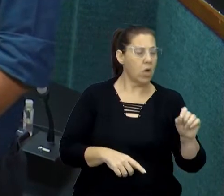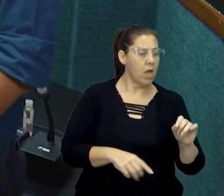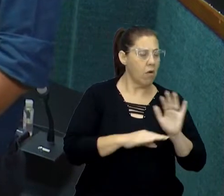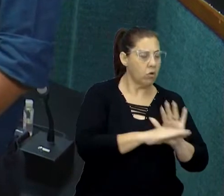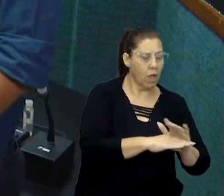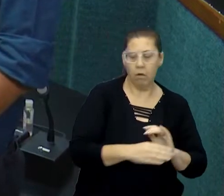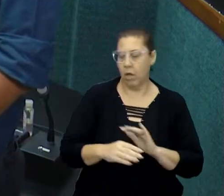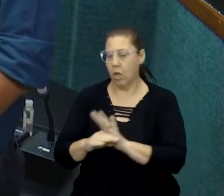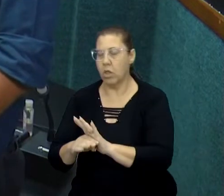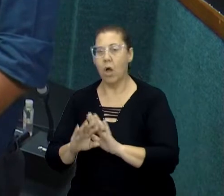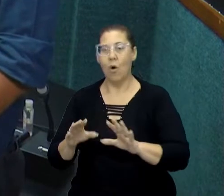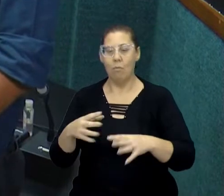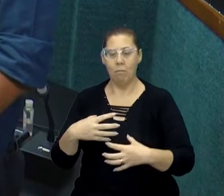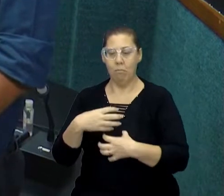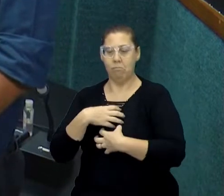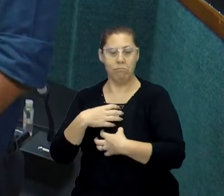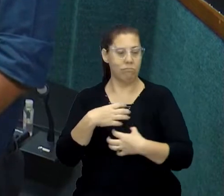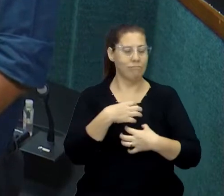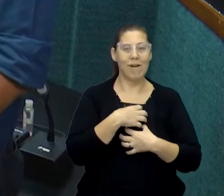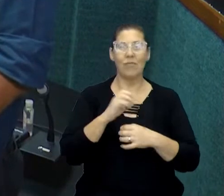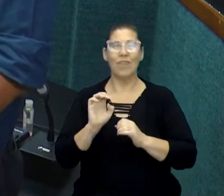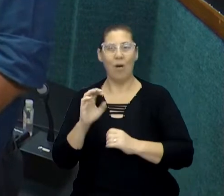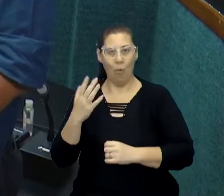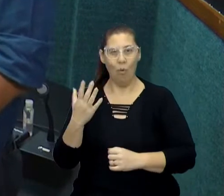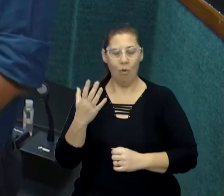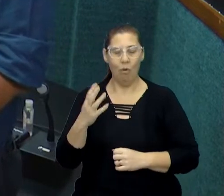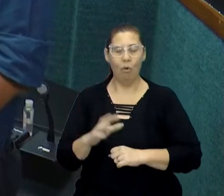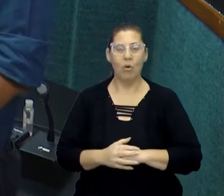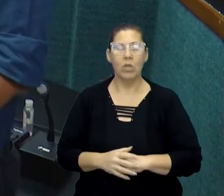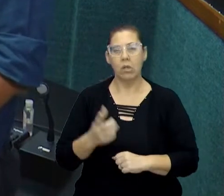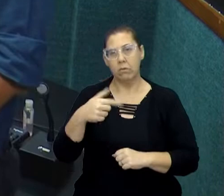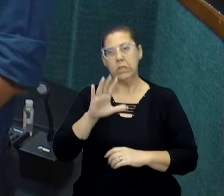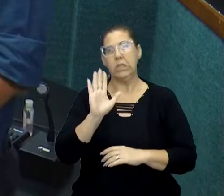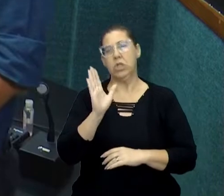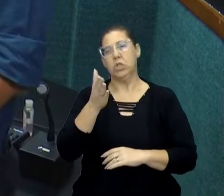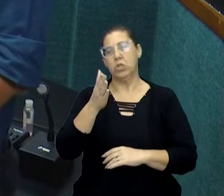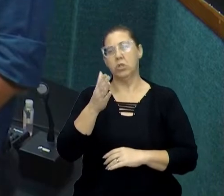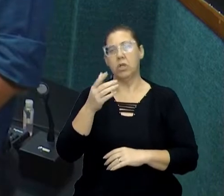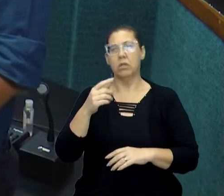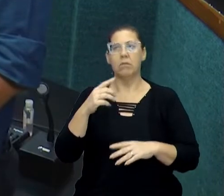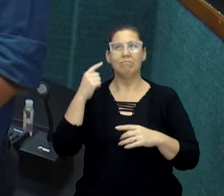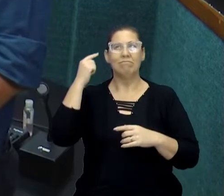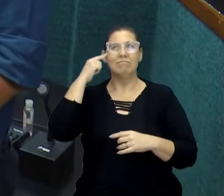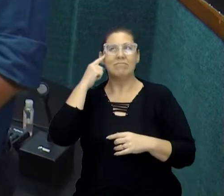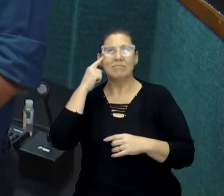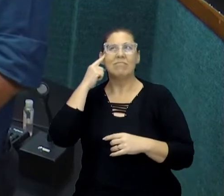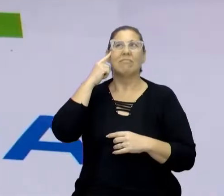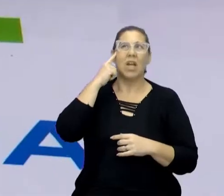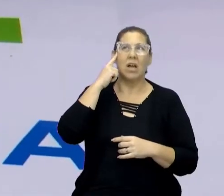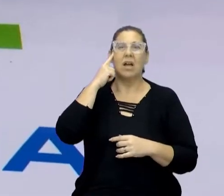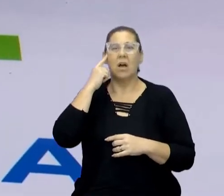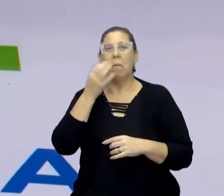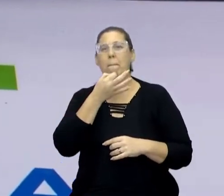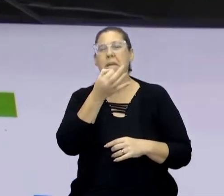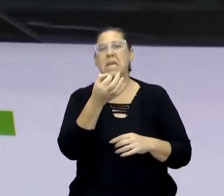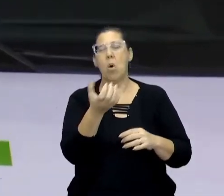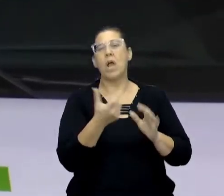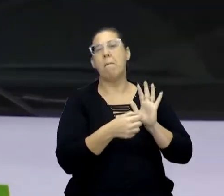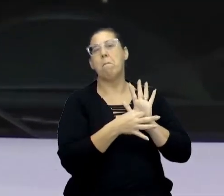ou sentindo por aquilo que está acontecendo, você já tem um filtro enorme na tua cabeça.